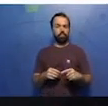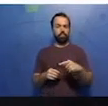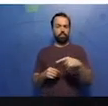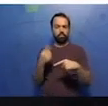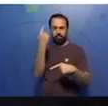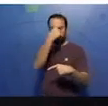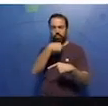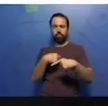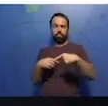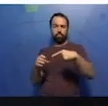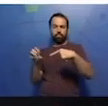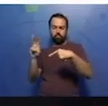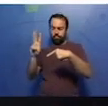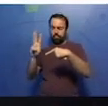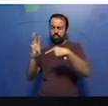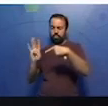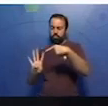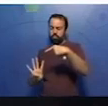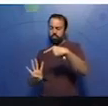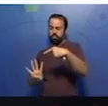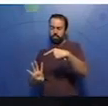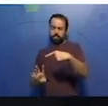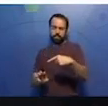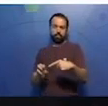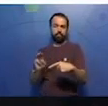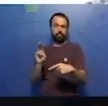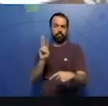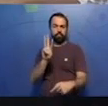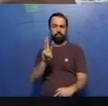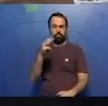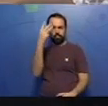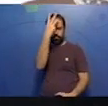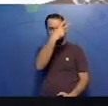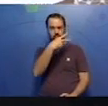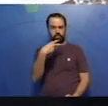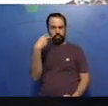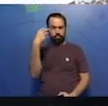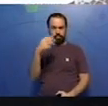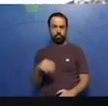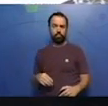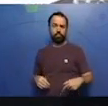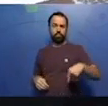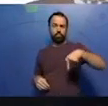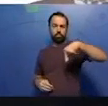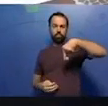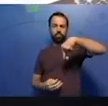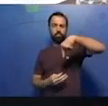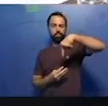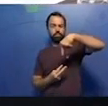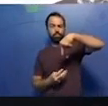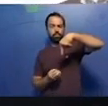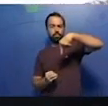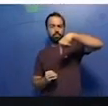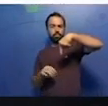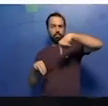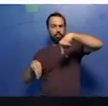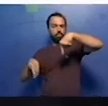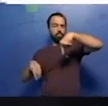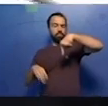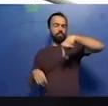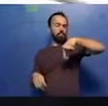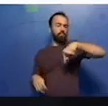no 4. Isso indica que ainda são 3 horas e 30 minutos. Isso